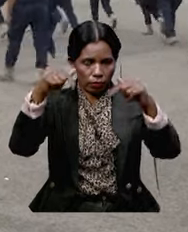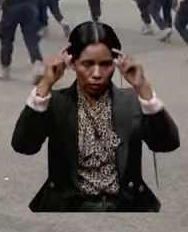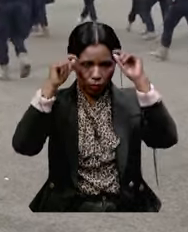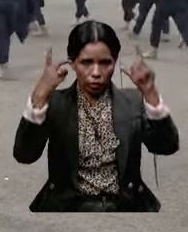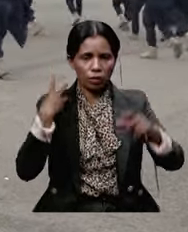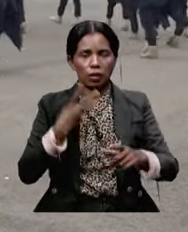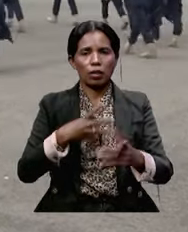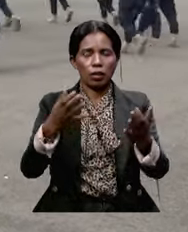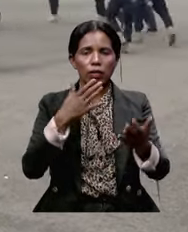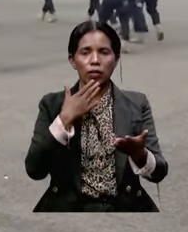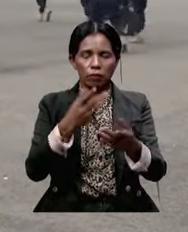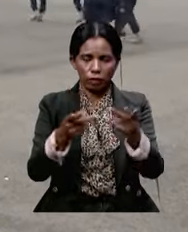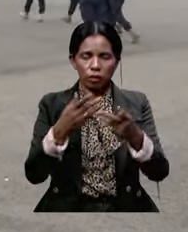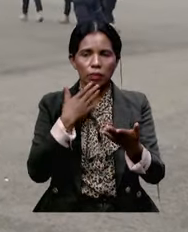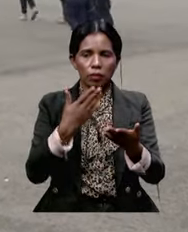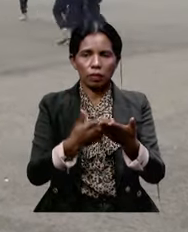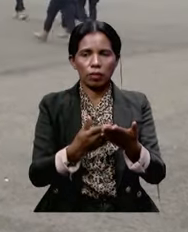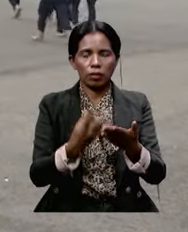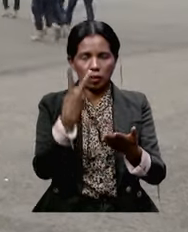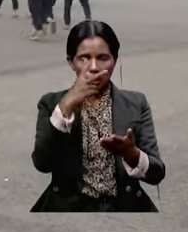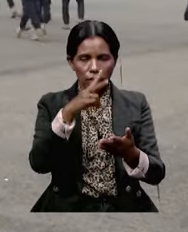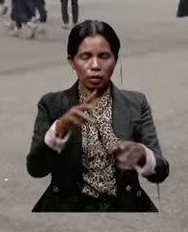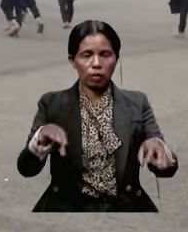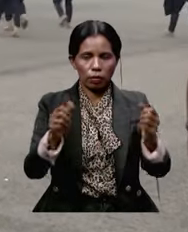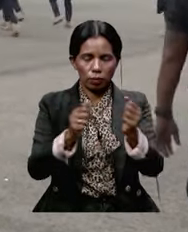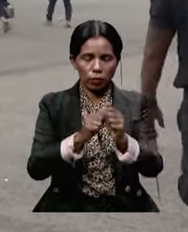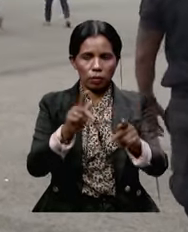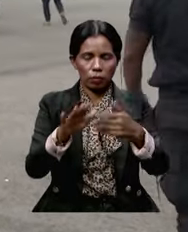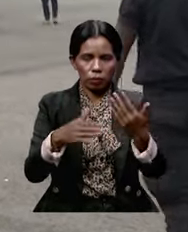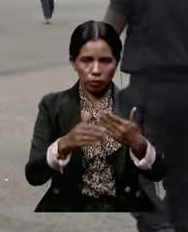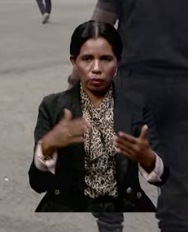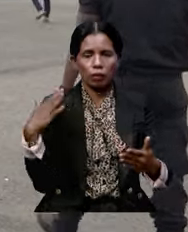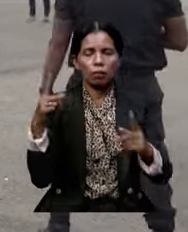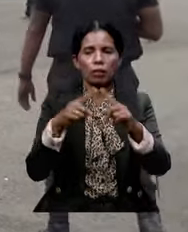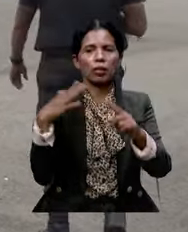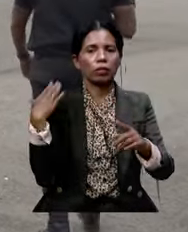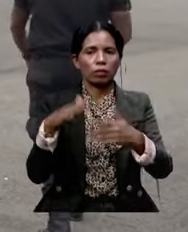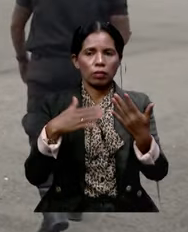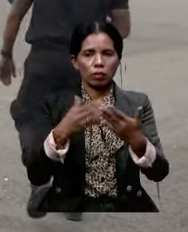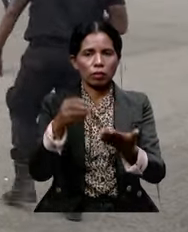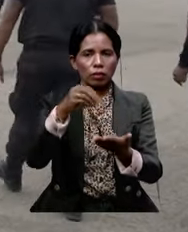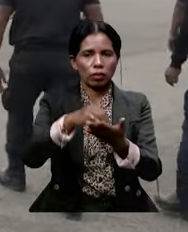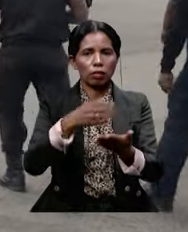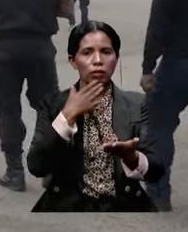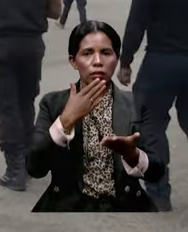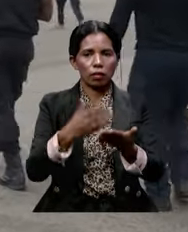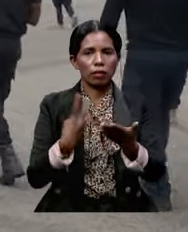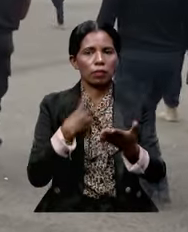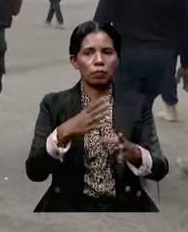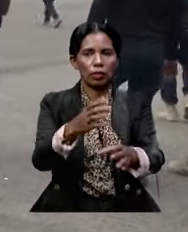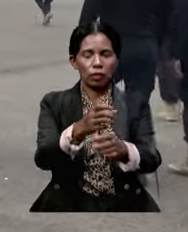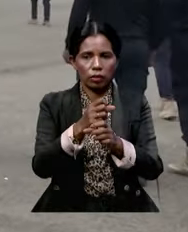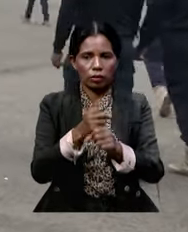situação nebema que dia, e tal, a próxima saúde, hoje tem a comunidade Sira, vai ter a jovem Sira, para o tudo bele grande situação dia, para tal, né? E tem a cima e